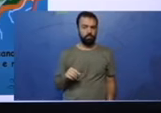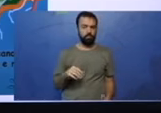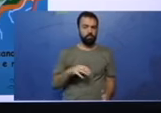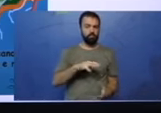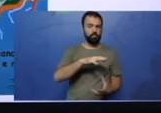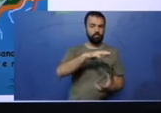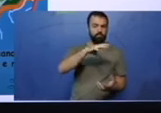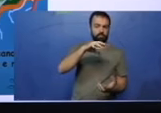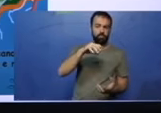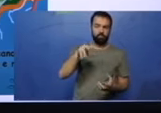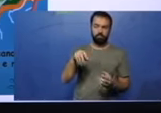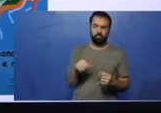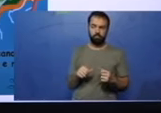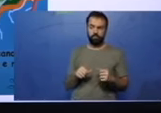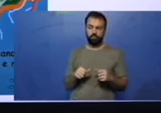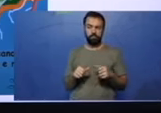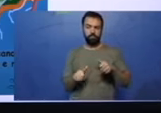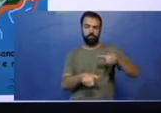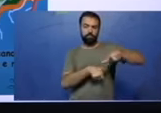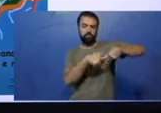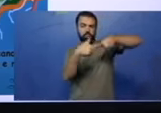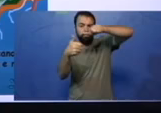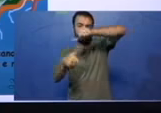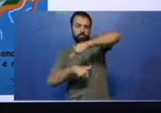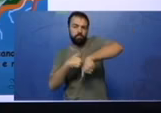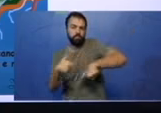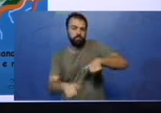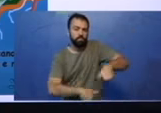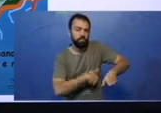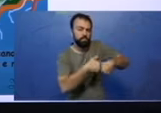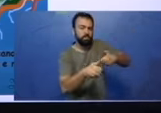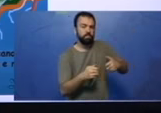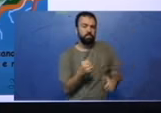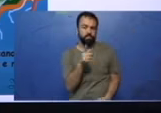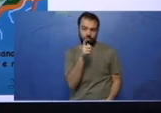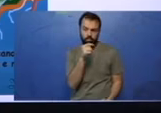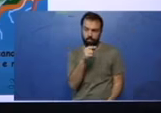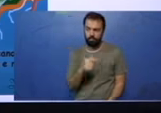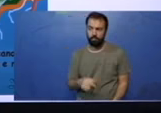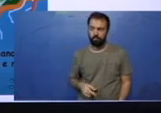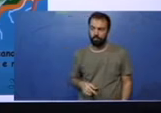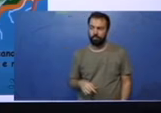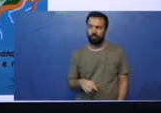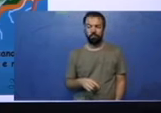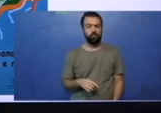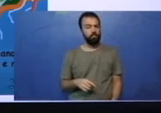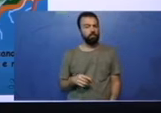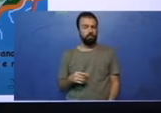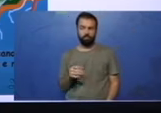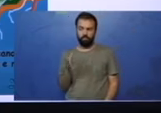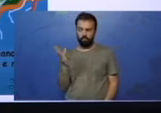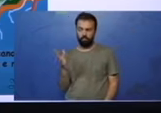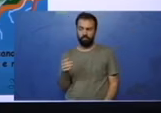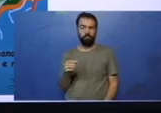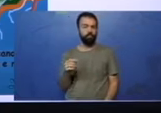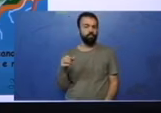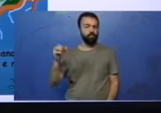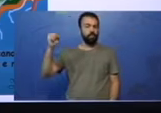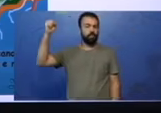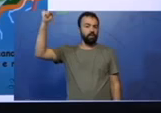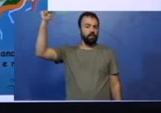essa imagem, mas é importante saber que o ciclo da água, ele acontece com um processo natural na presença do